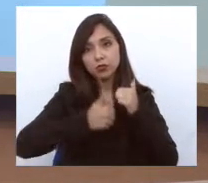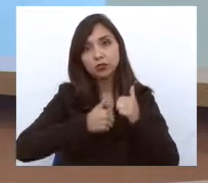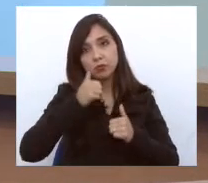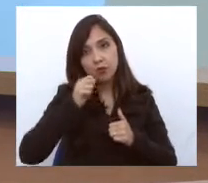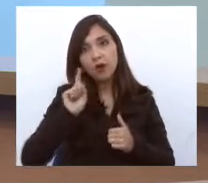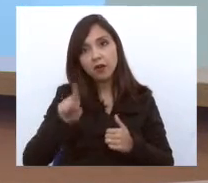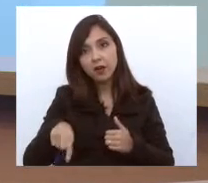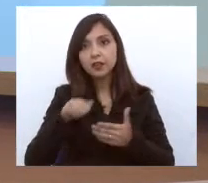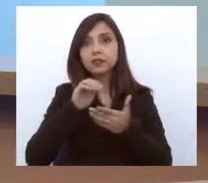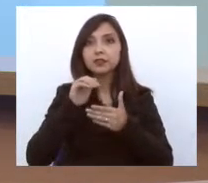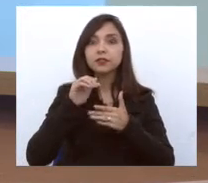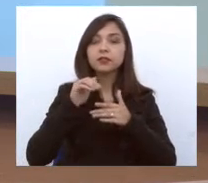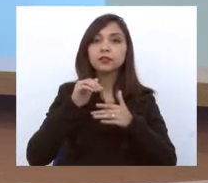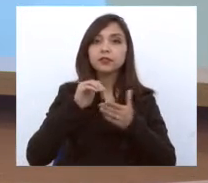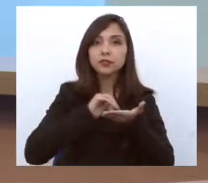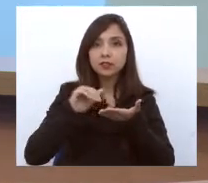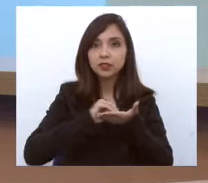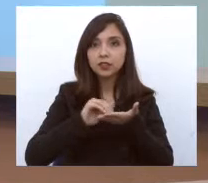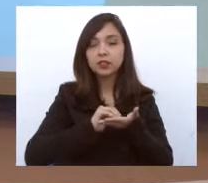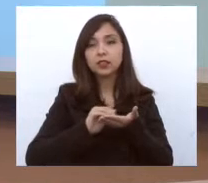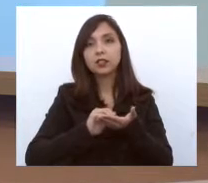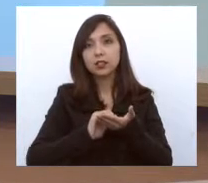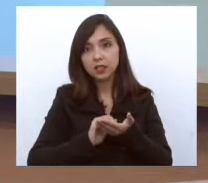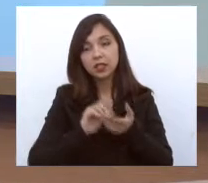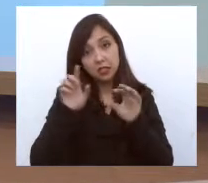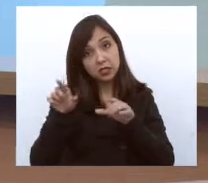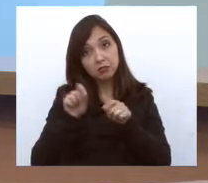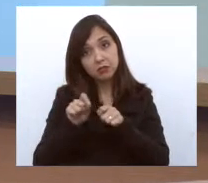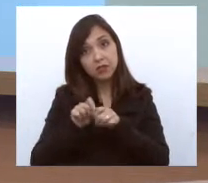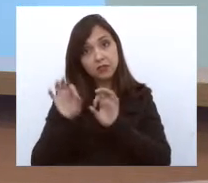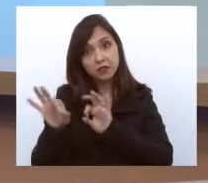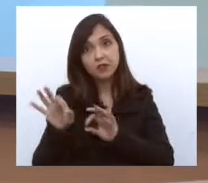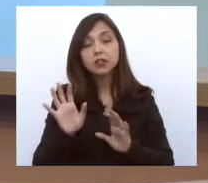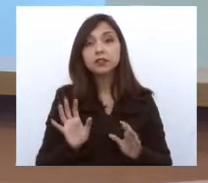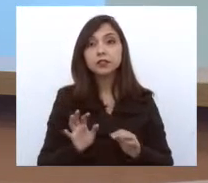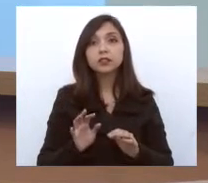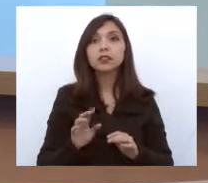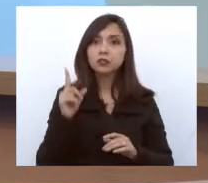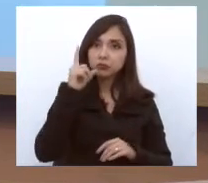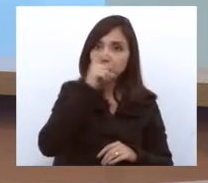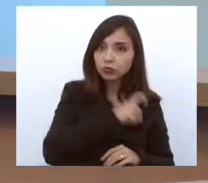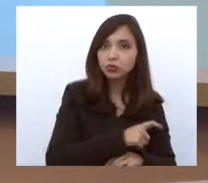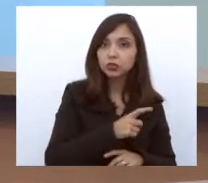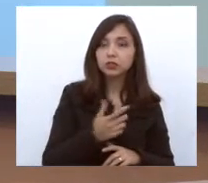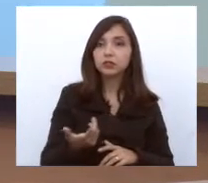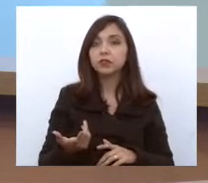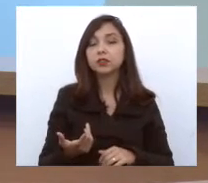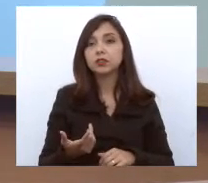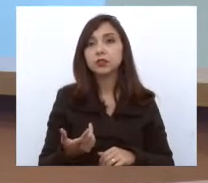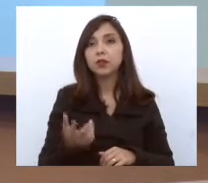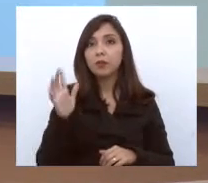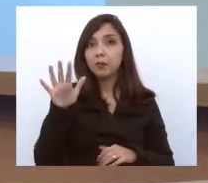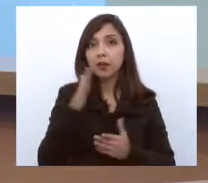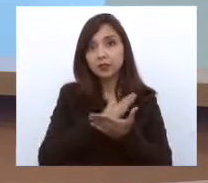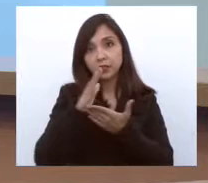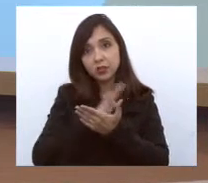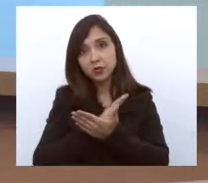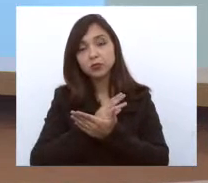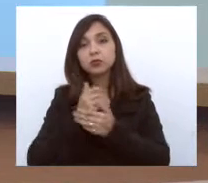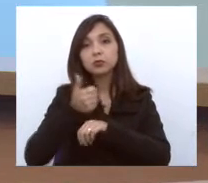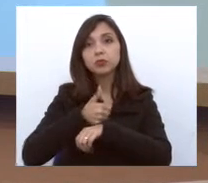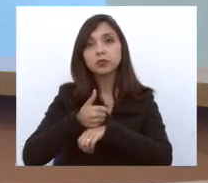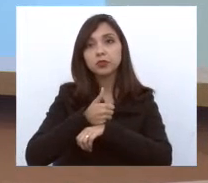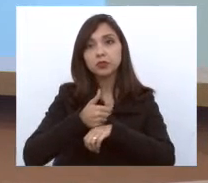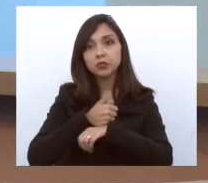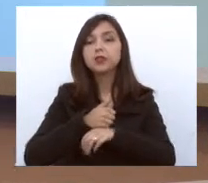que a Secretaria de Esporte deve fazer e está fazendo, apesar das dificuldades, e nos times profissionais, que